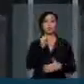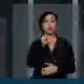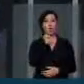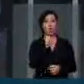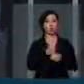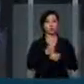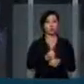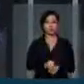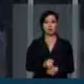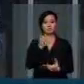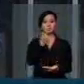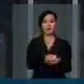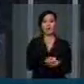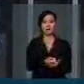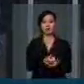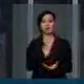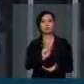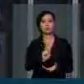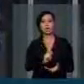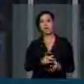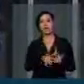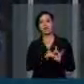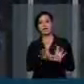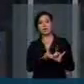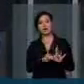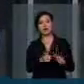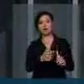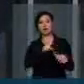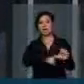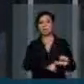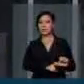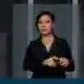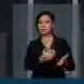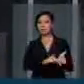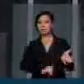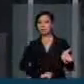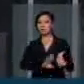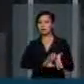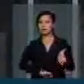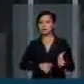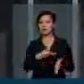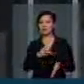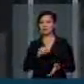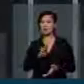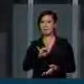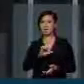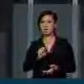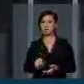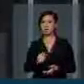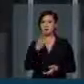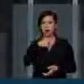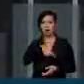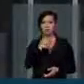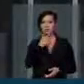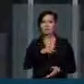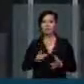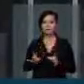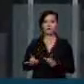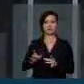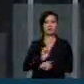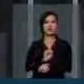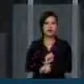de impostos de 30 bilhões de reais para vender automóveis, ao invés de investir